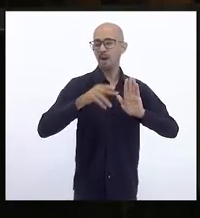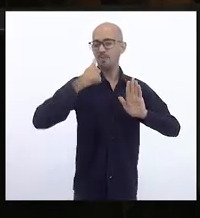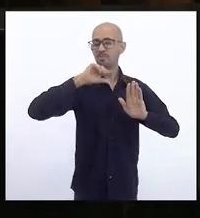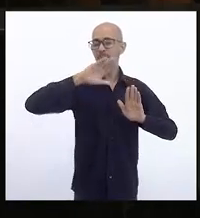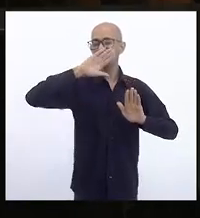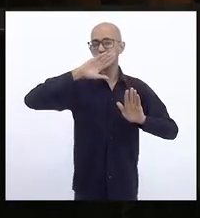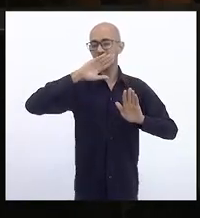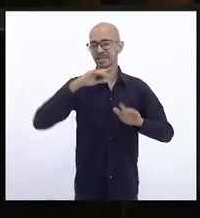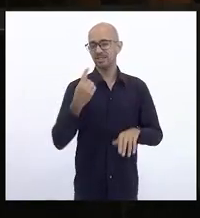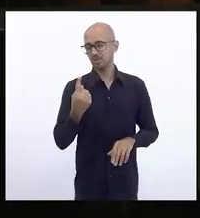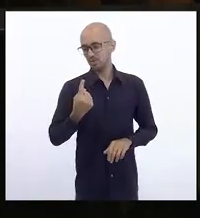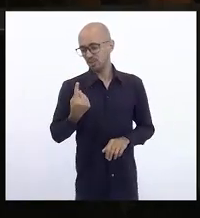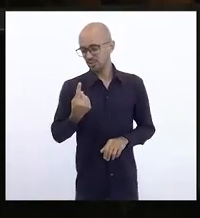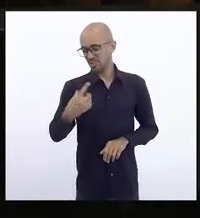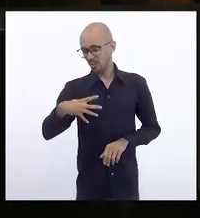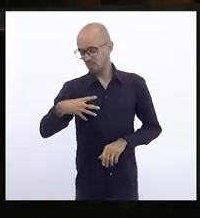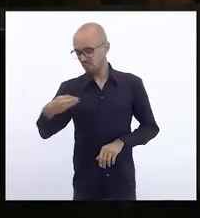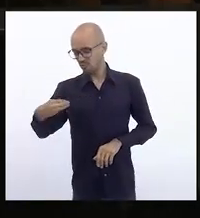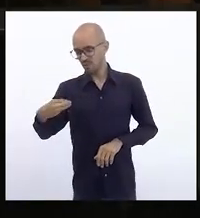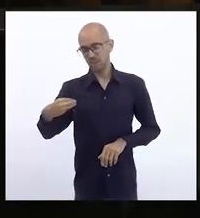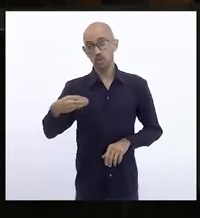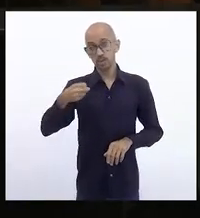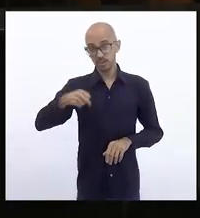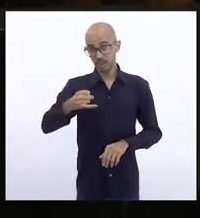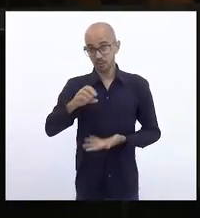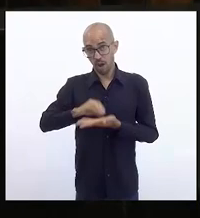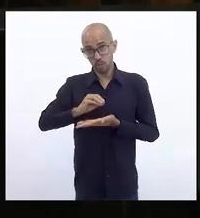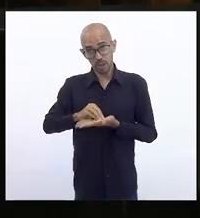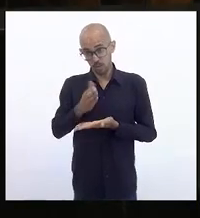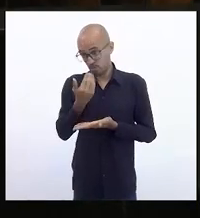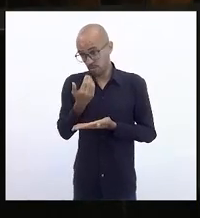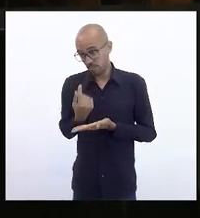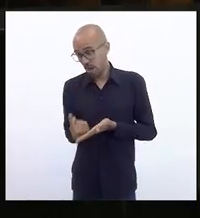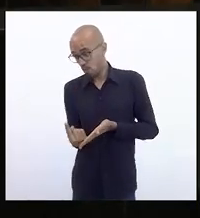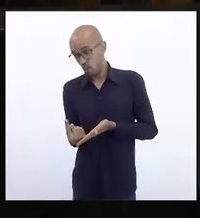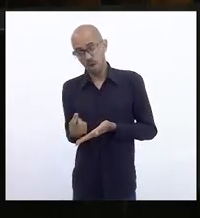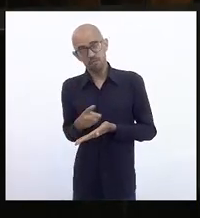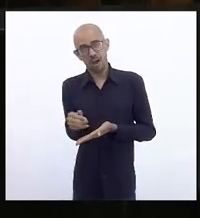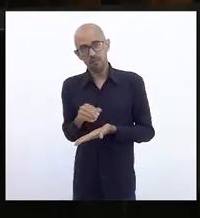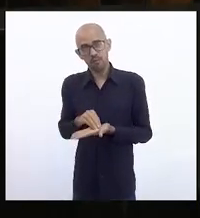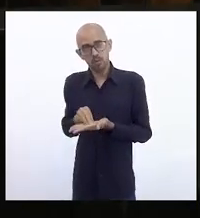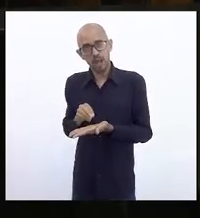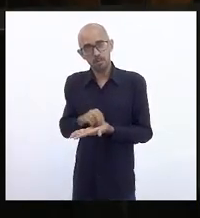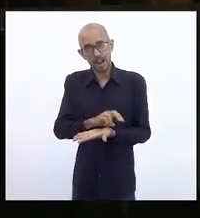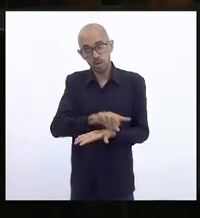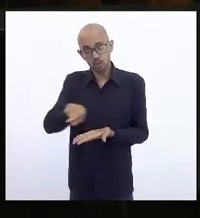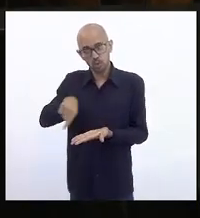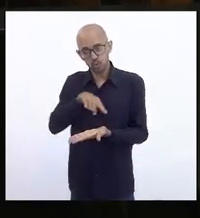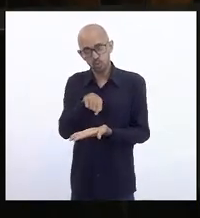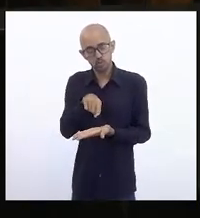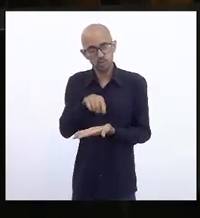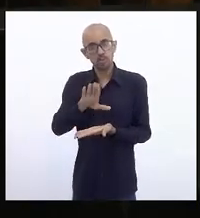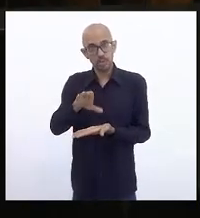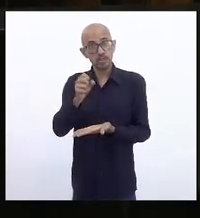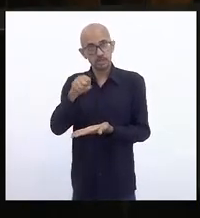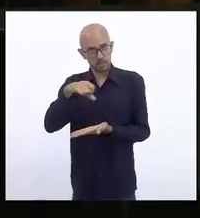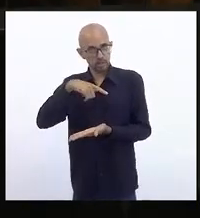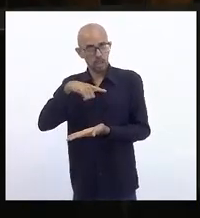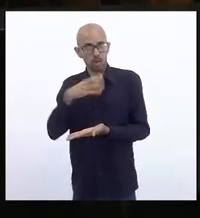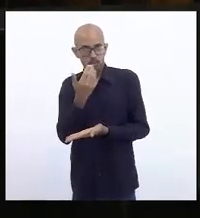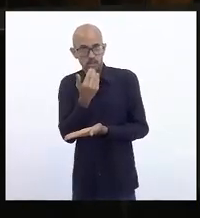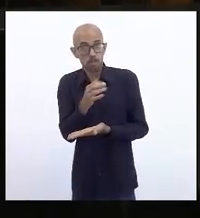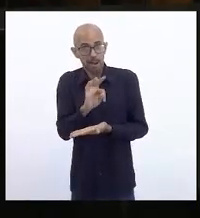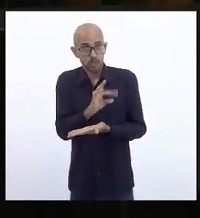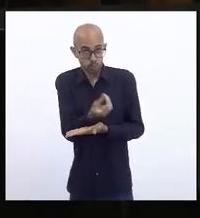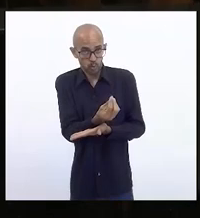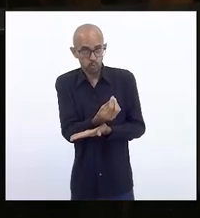com seus filhos. Se faltar comida para um, vai faltar para todo mundo. Mas, se tiver comida, vai ter para todo mundo.